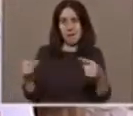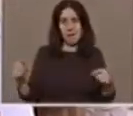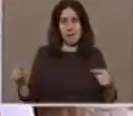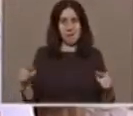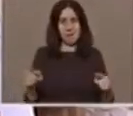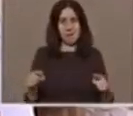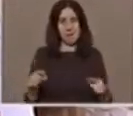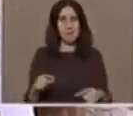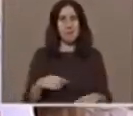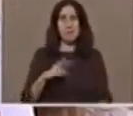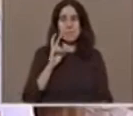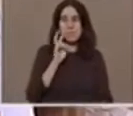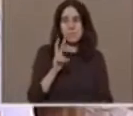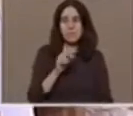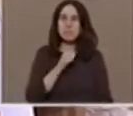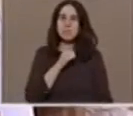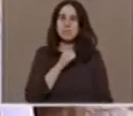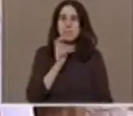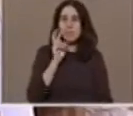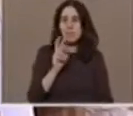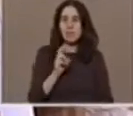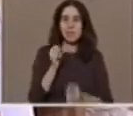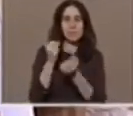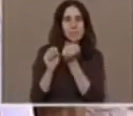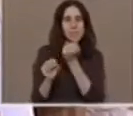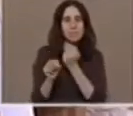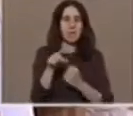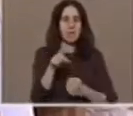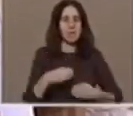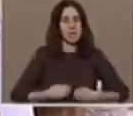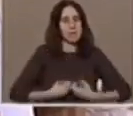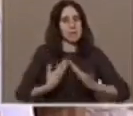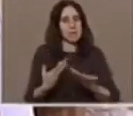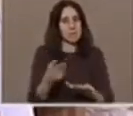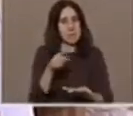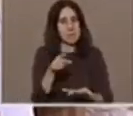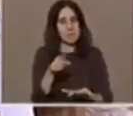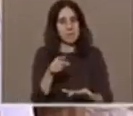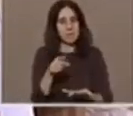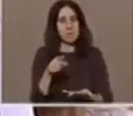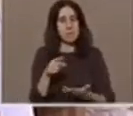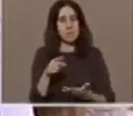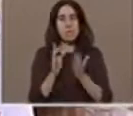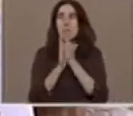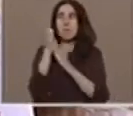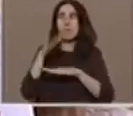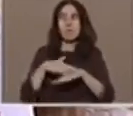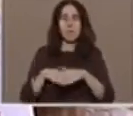Ver, negar, ver e virar as costas é uma atitude contrária ao proceder